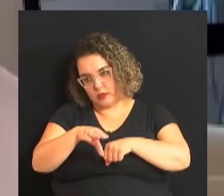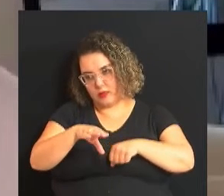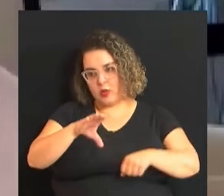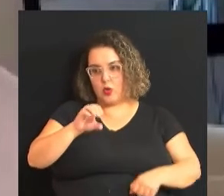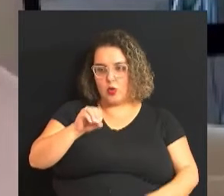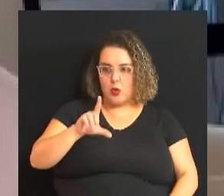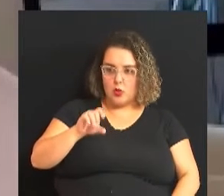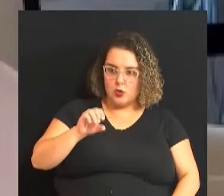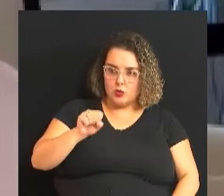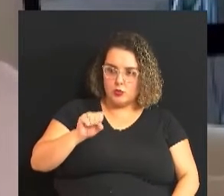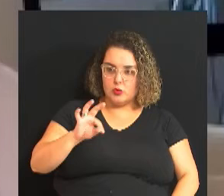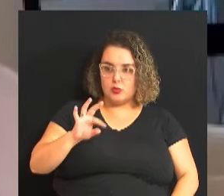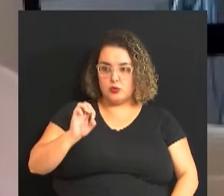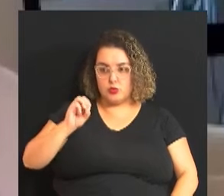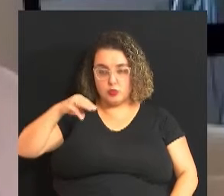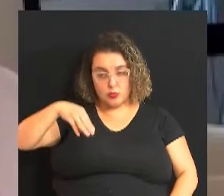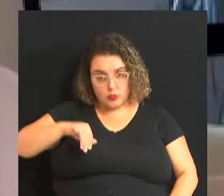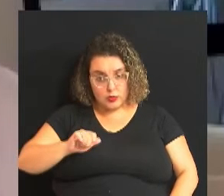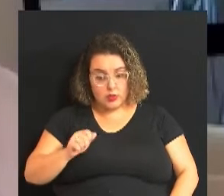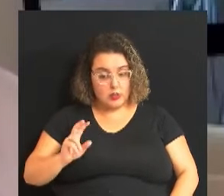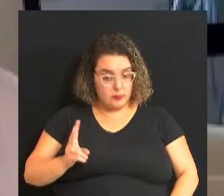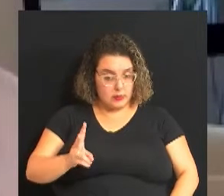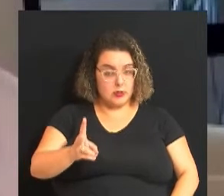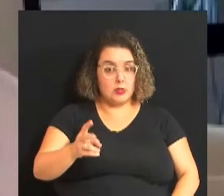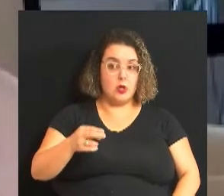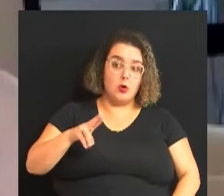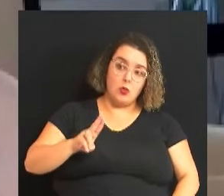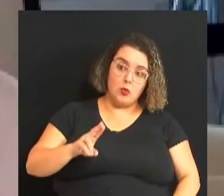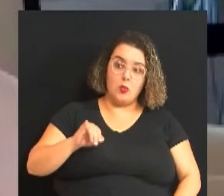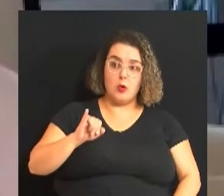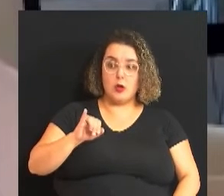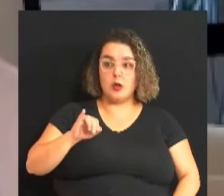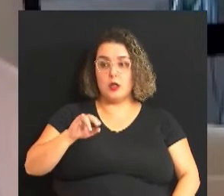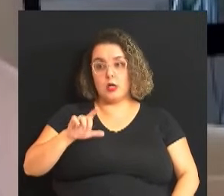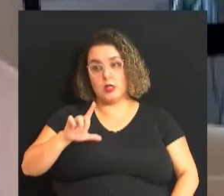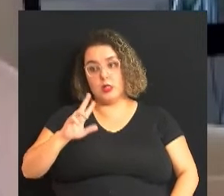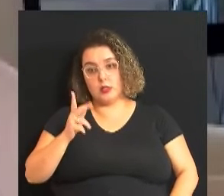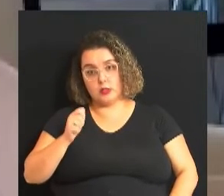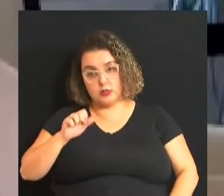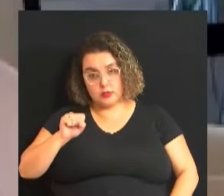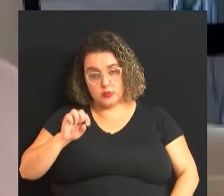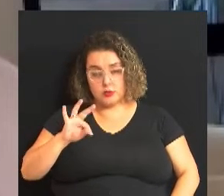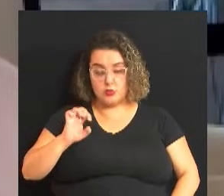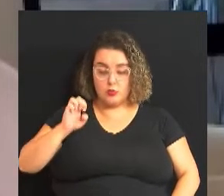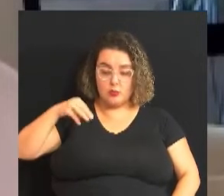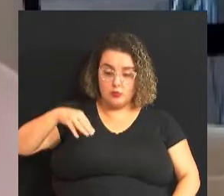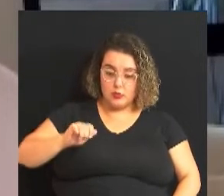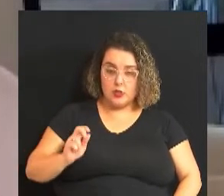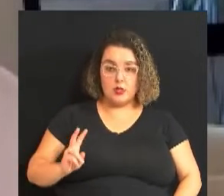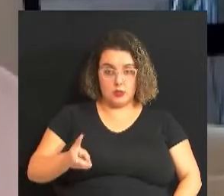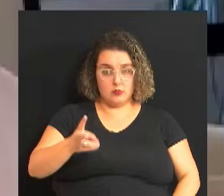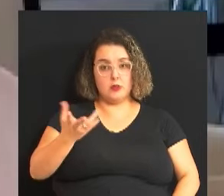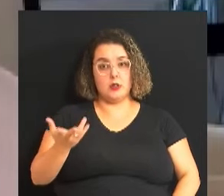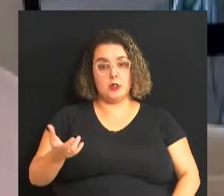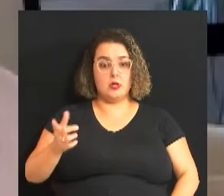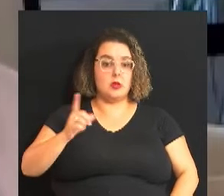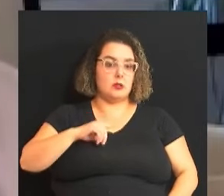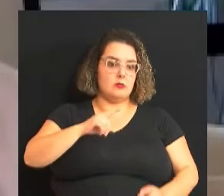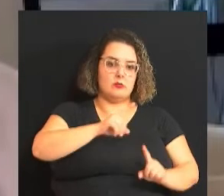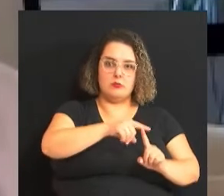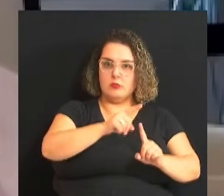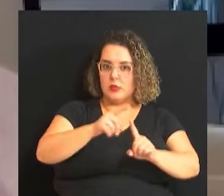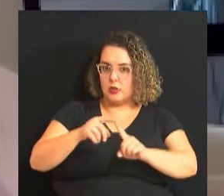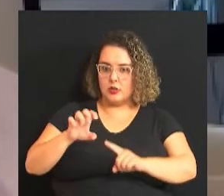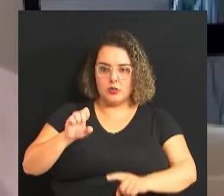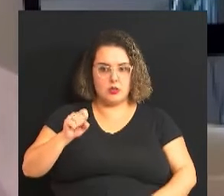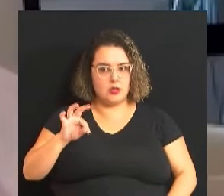colostomia definitiva ou uma ileostomia definitiva. E daí existem vários tipos de estoma, sabe?